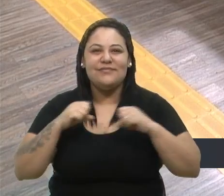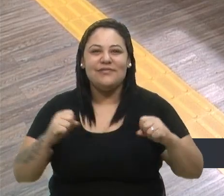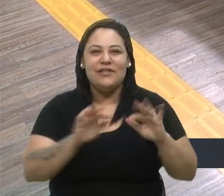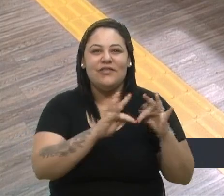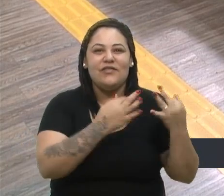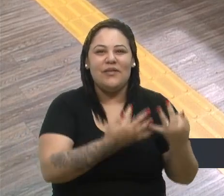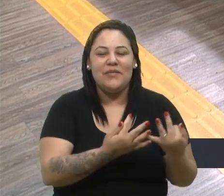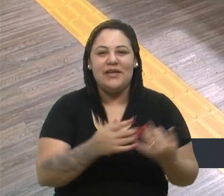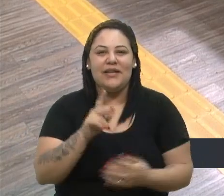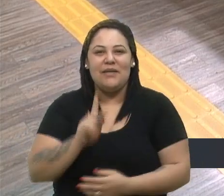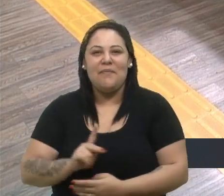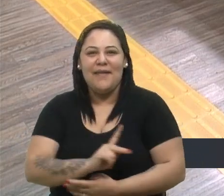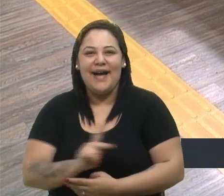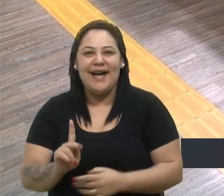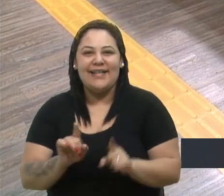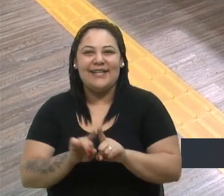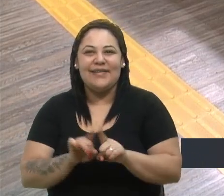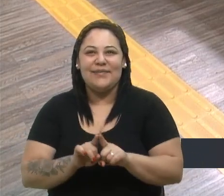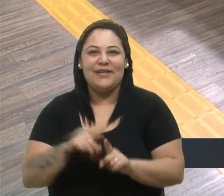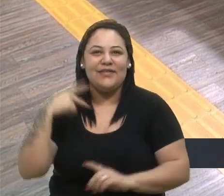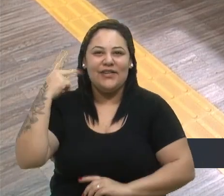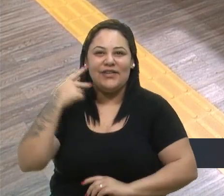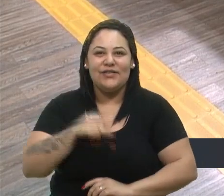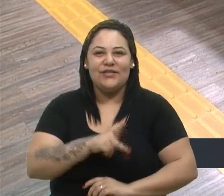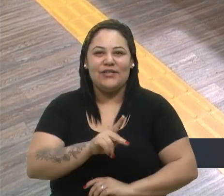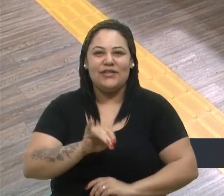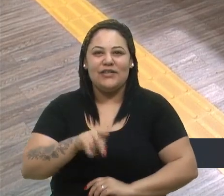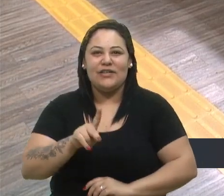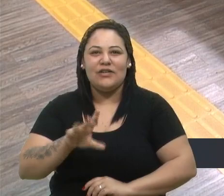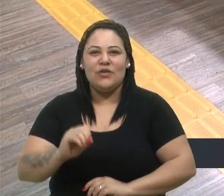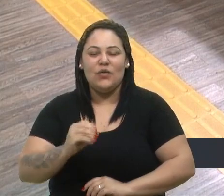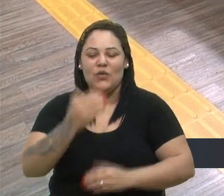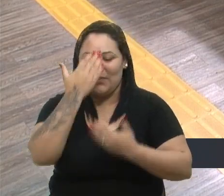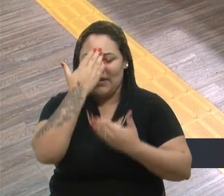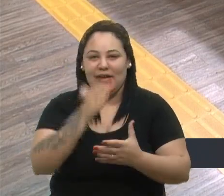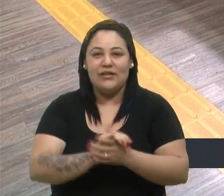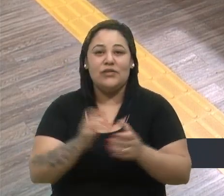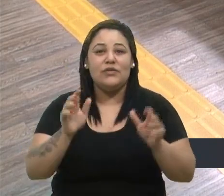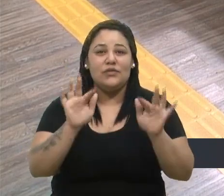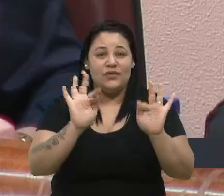Escopel está de volta, também o vereador Kiko, obrigado. Encerradas as pequenas comunicações.